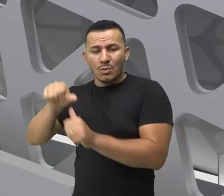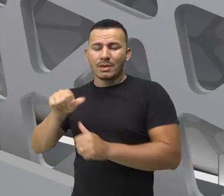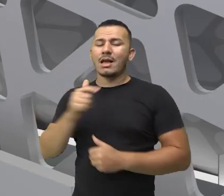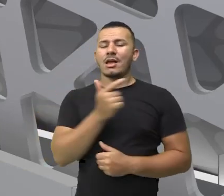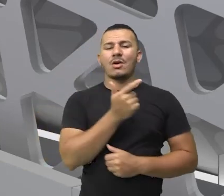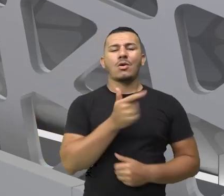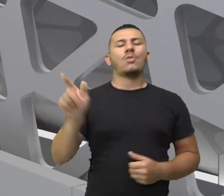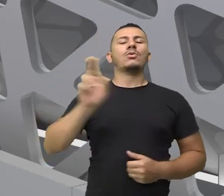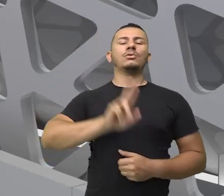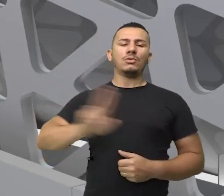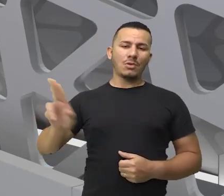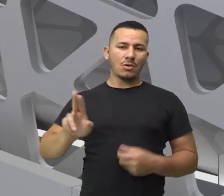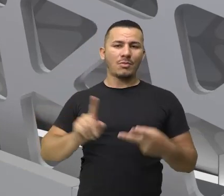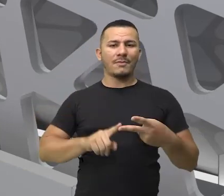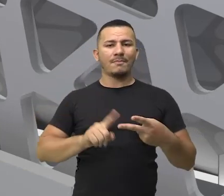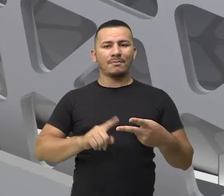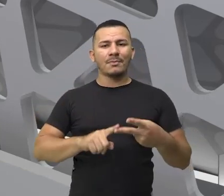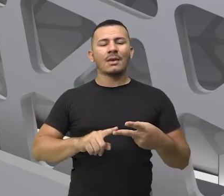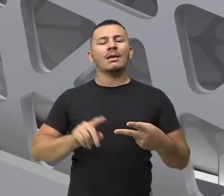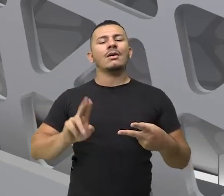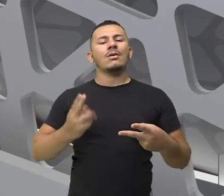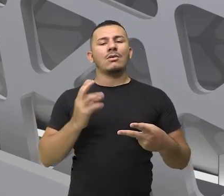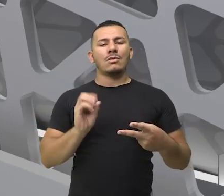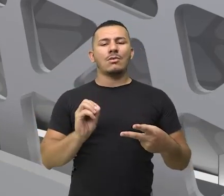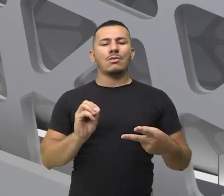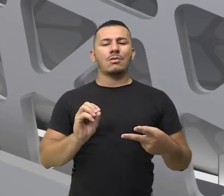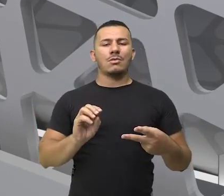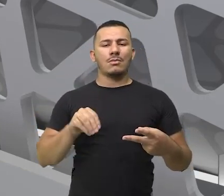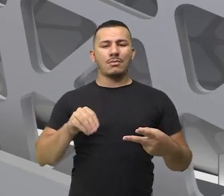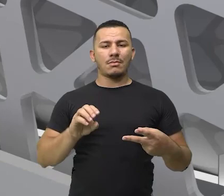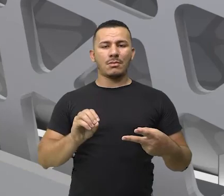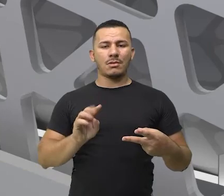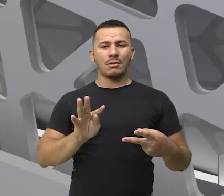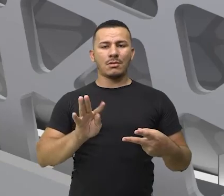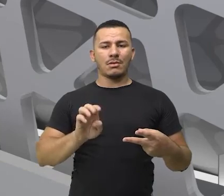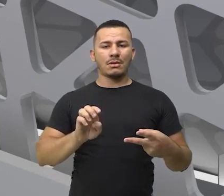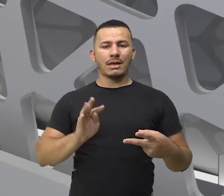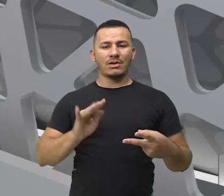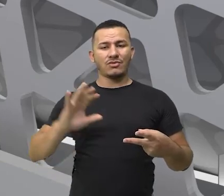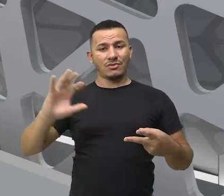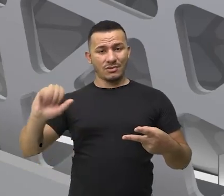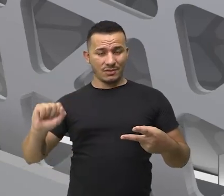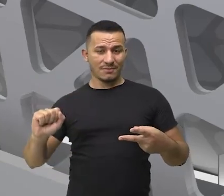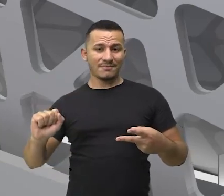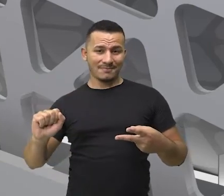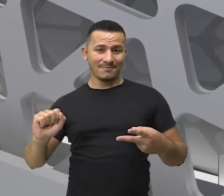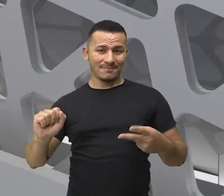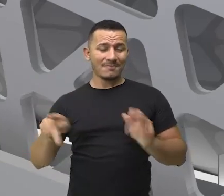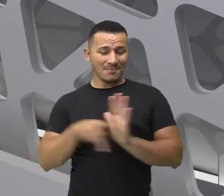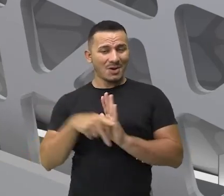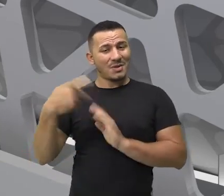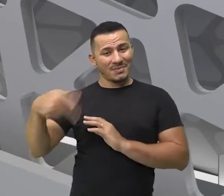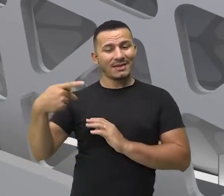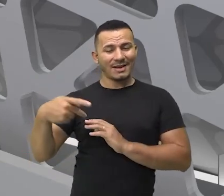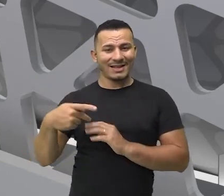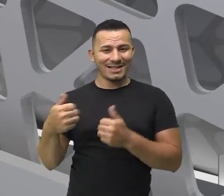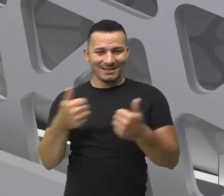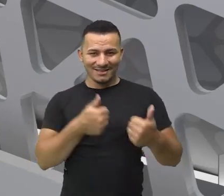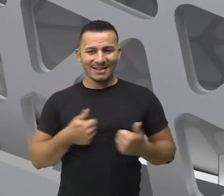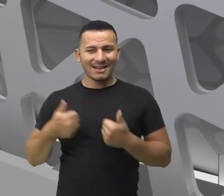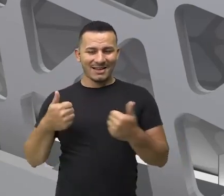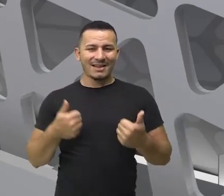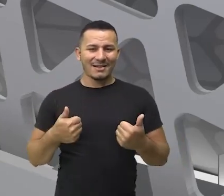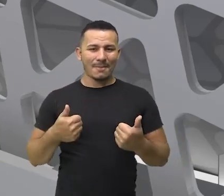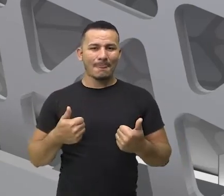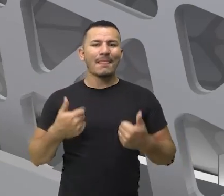professor Aldemir agora ele é uma transformação homotética dele mesmo. Beleza, meu